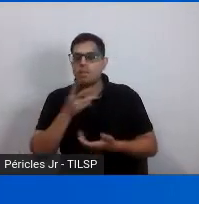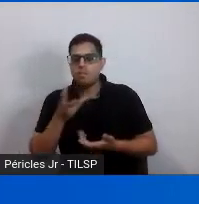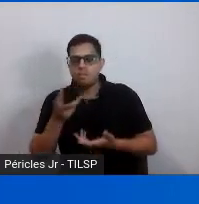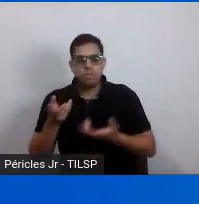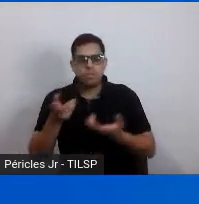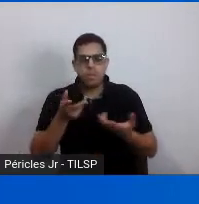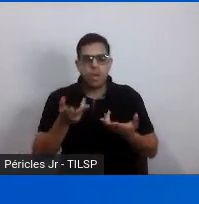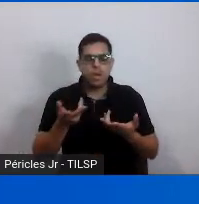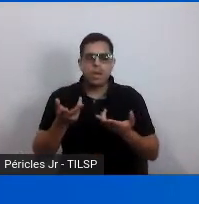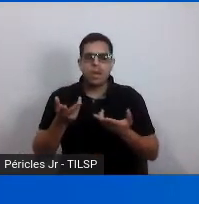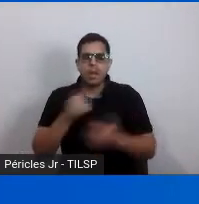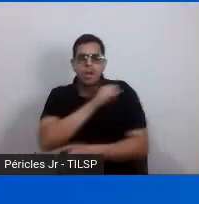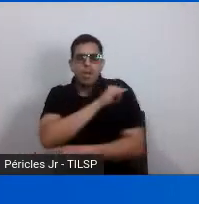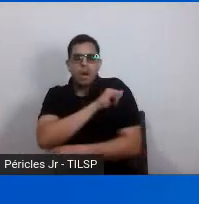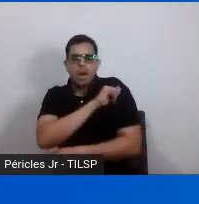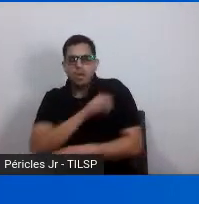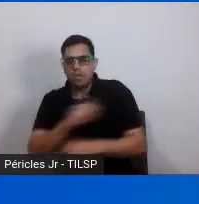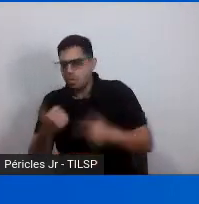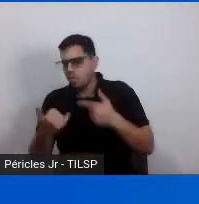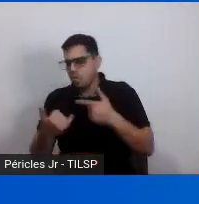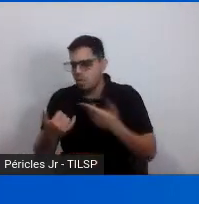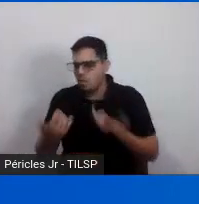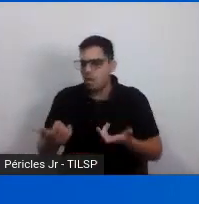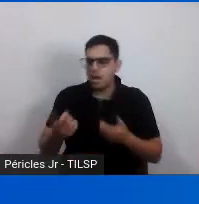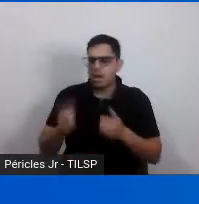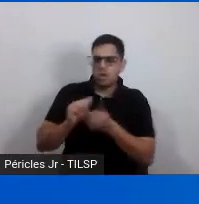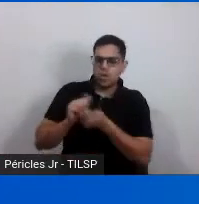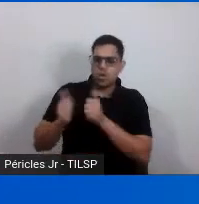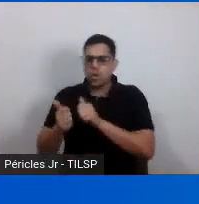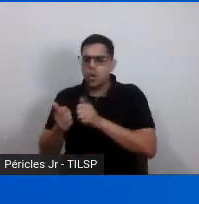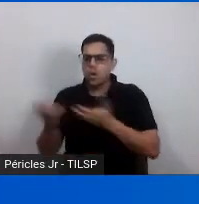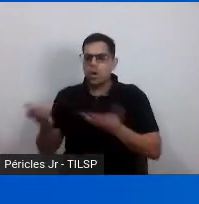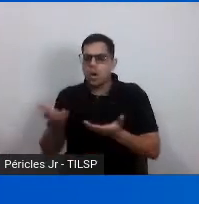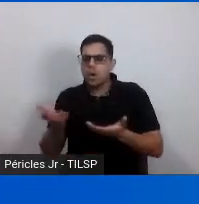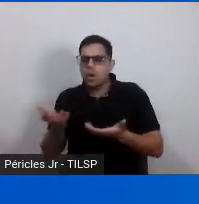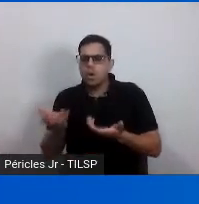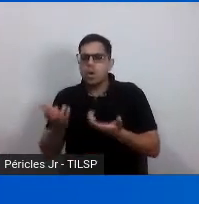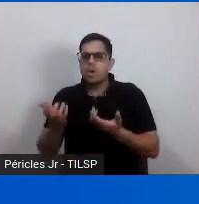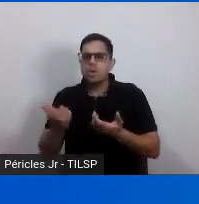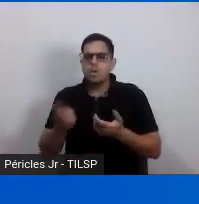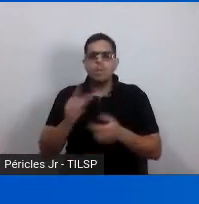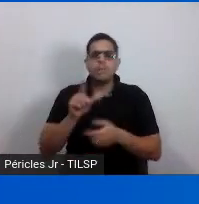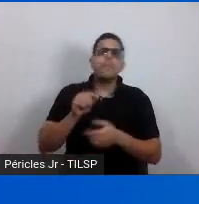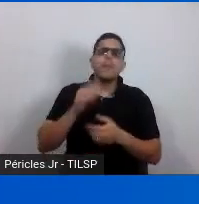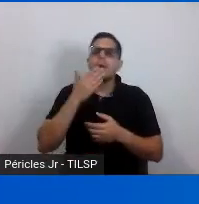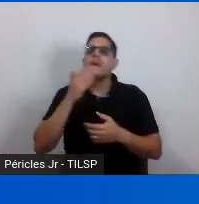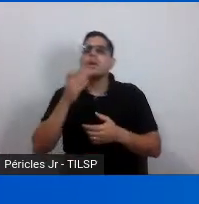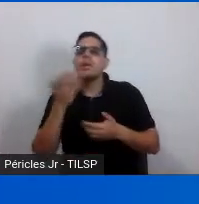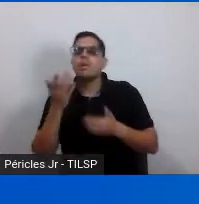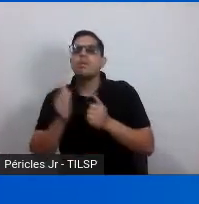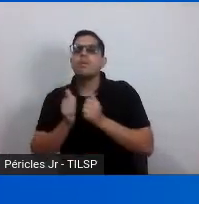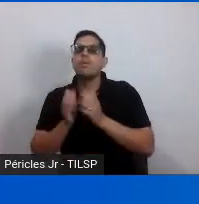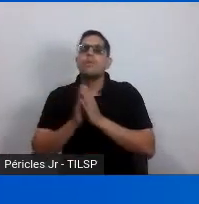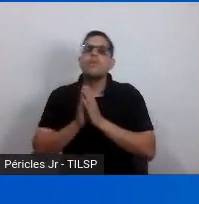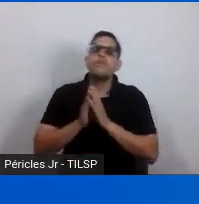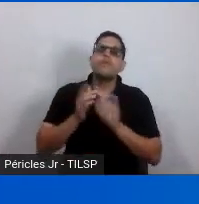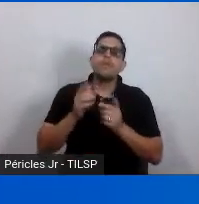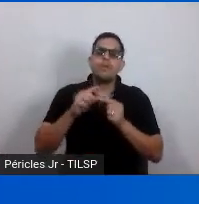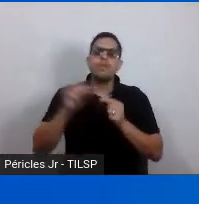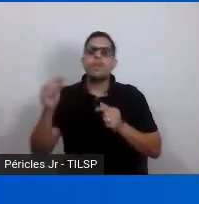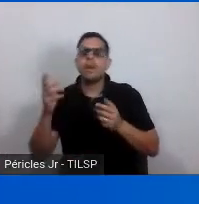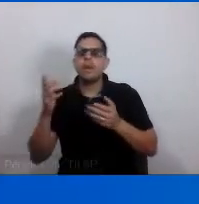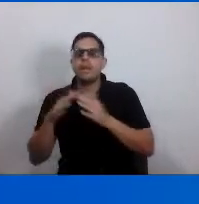ou para fazer qualquer outra coisa então a gente precisa tornar a sala de aula competitiva né em relação às outras coisas as outras dispositivos as